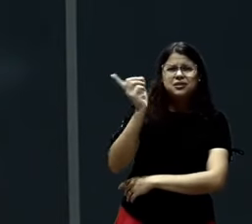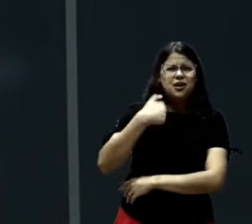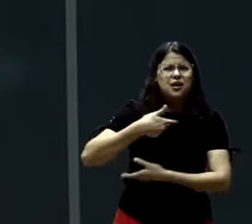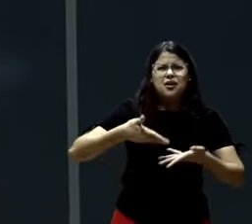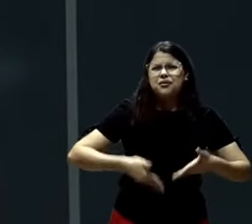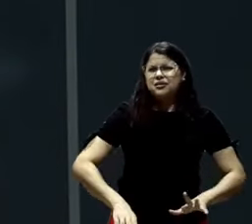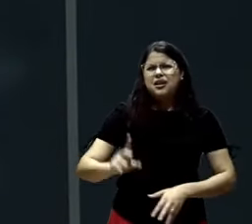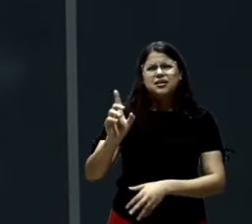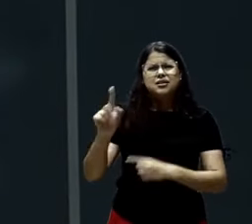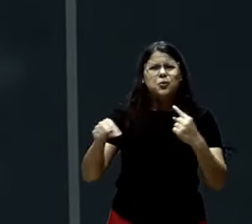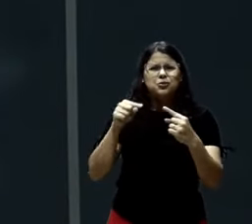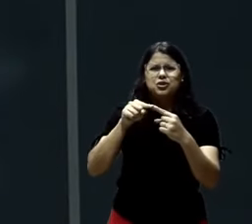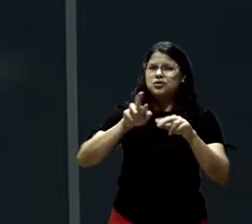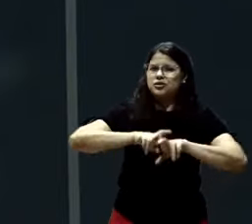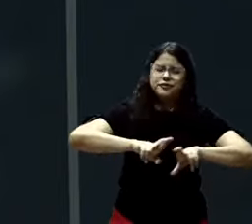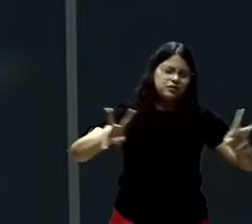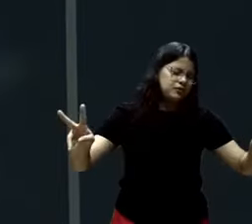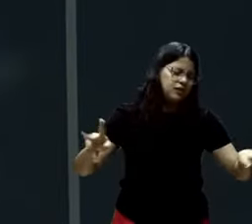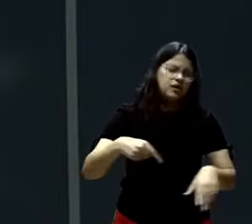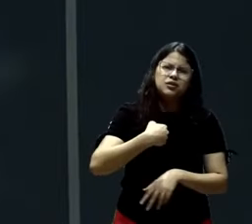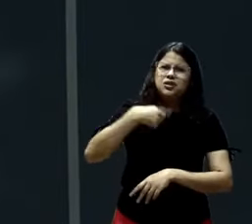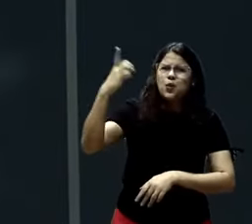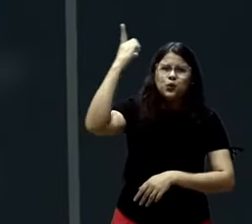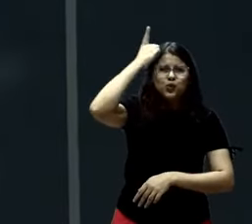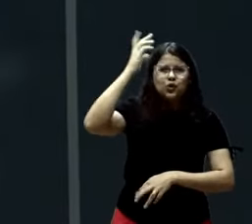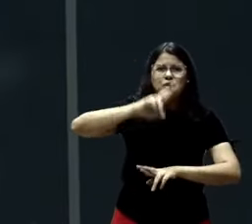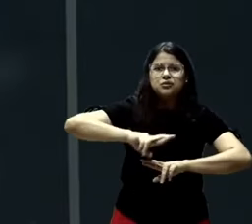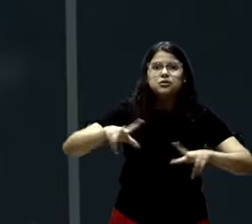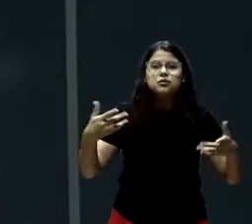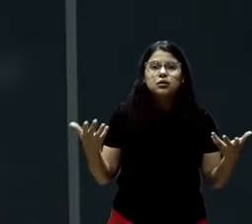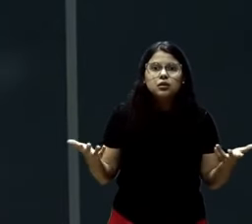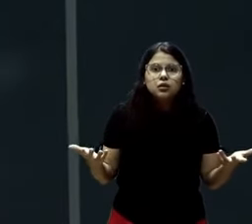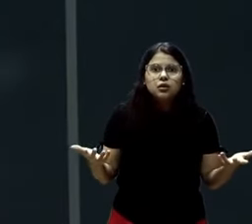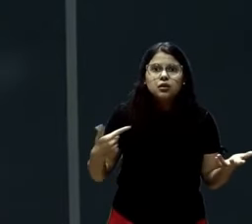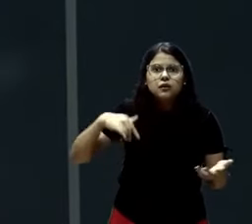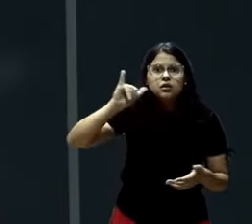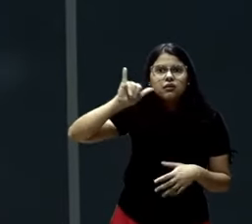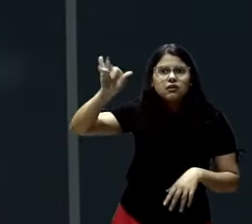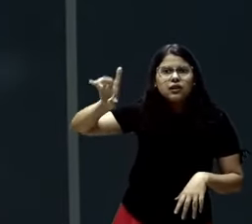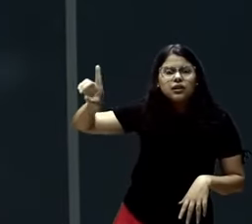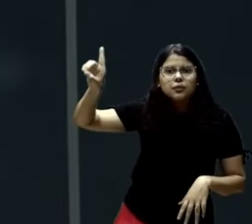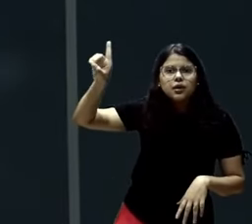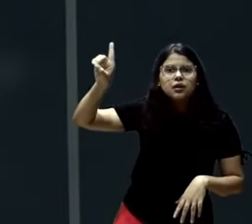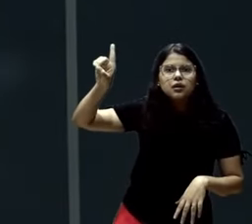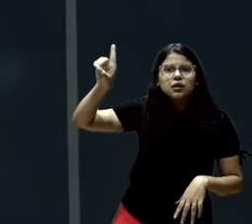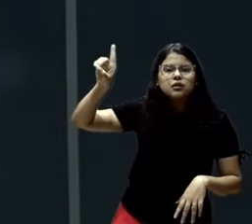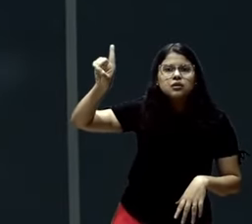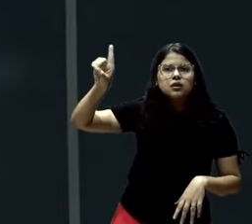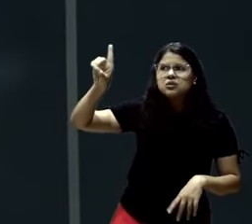para isso. Deus, essa não é a minha vocação. Olha o que você está dizendo para Deus, meu irmão, quando você